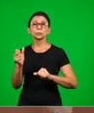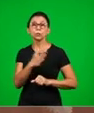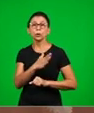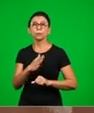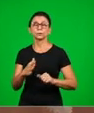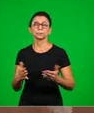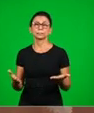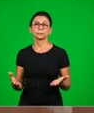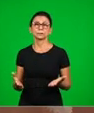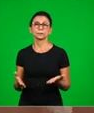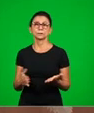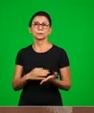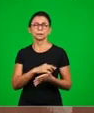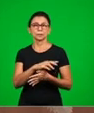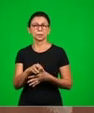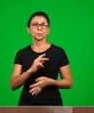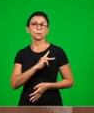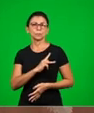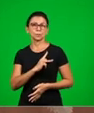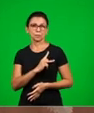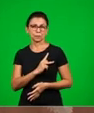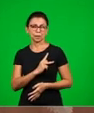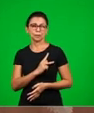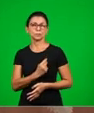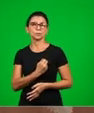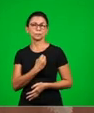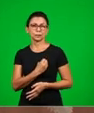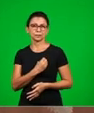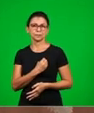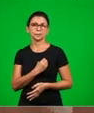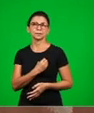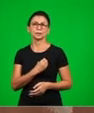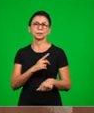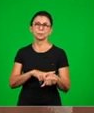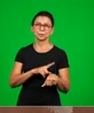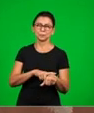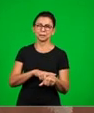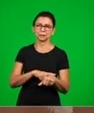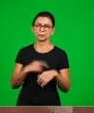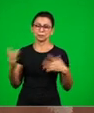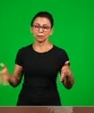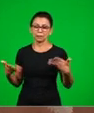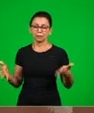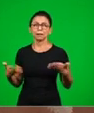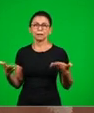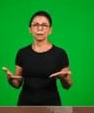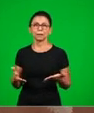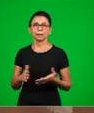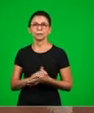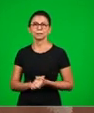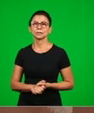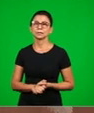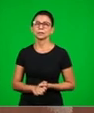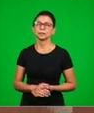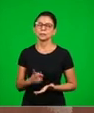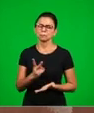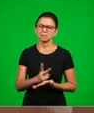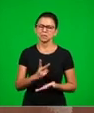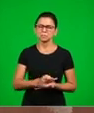uma parte desse avivamento. Então, ele diz assim, vede, ó desprezadores, não é? Eu realizo uma